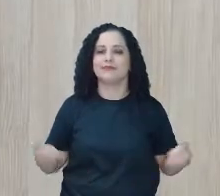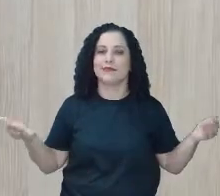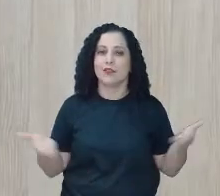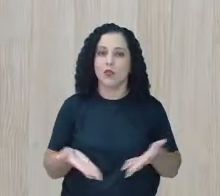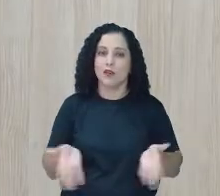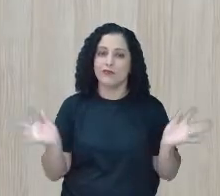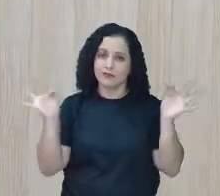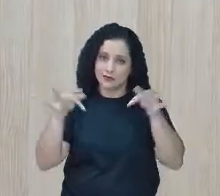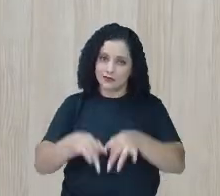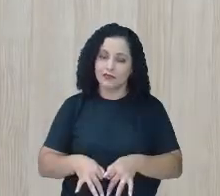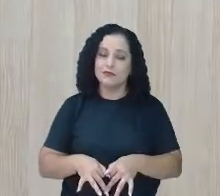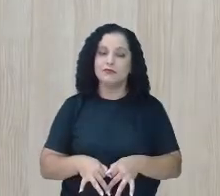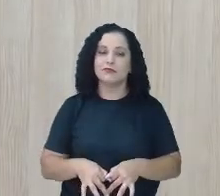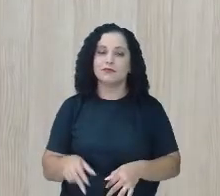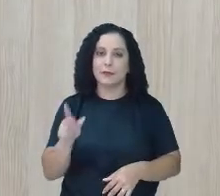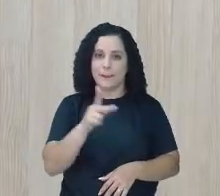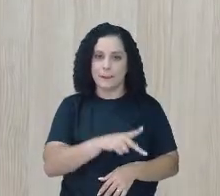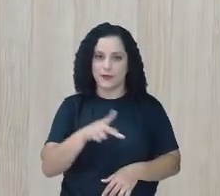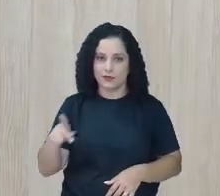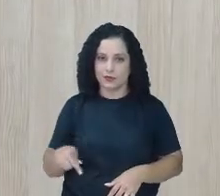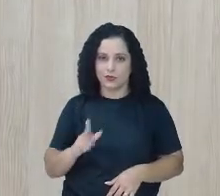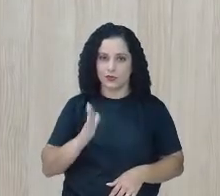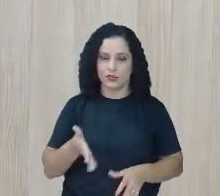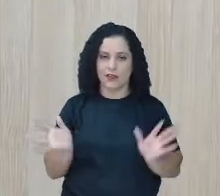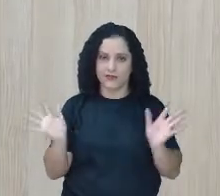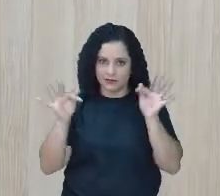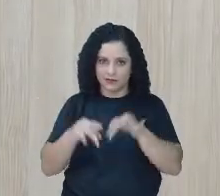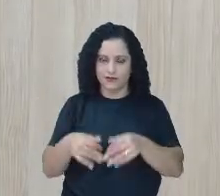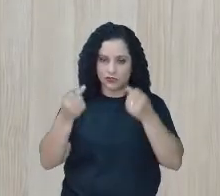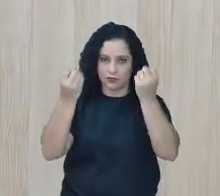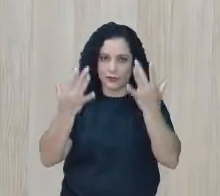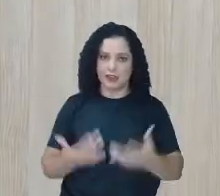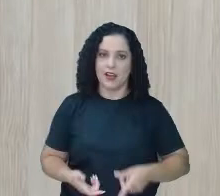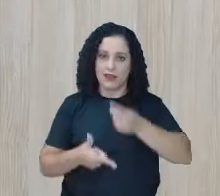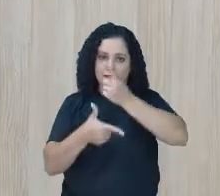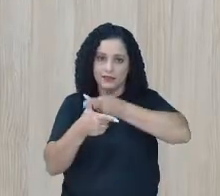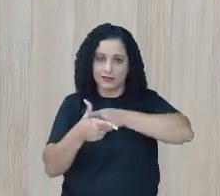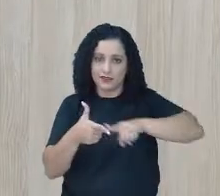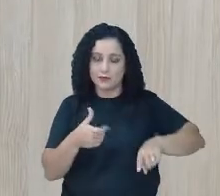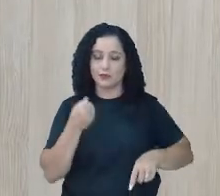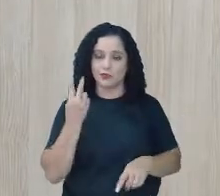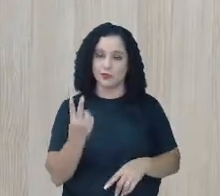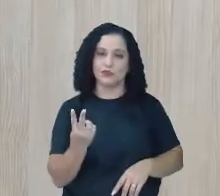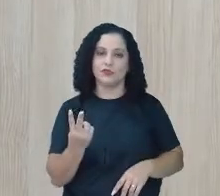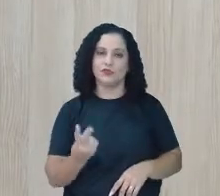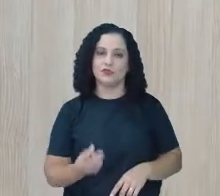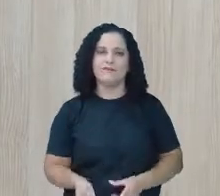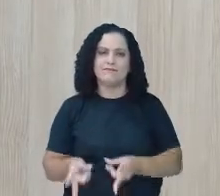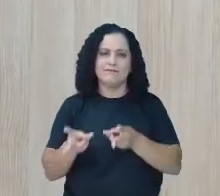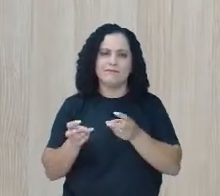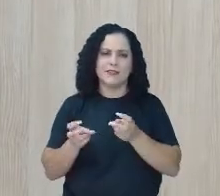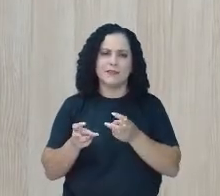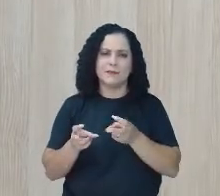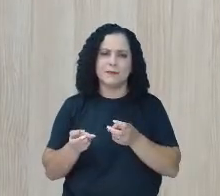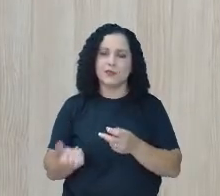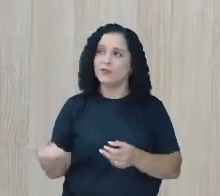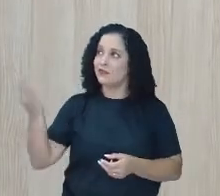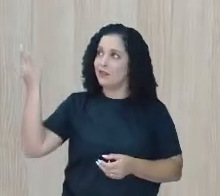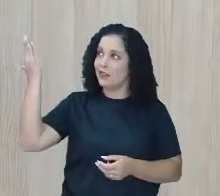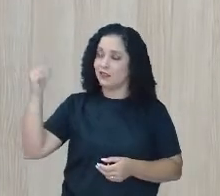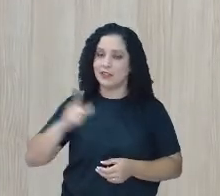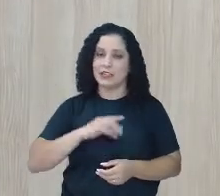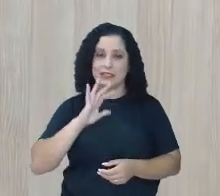na conclusão, o Pedro estava aí já pegando o gancho, né? Finalizando com a divisão por 2, e a gente verificou que no pentágono a gente vai ter